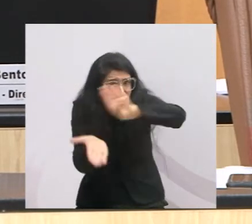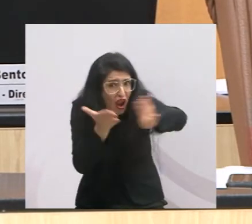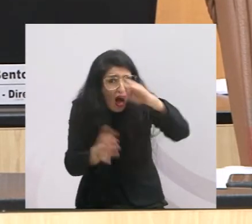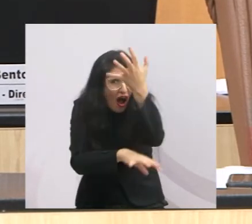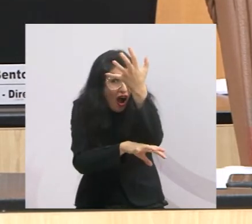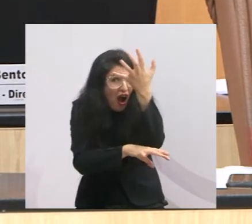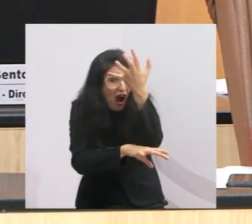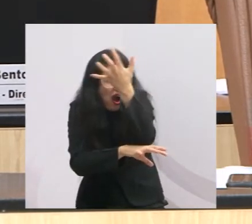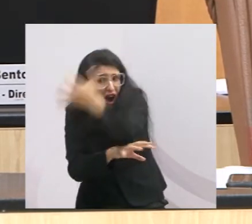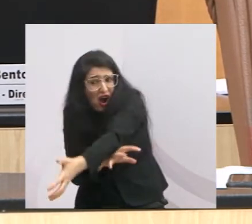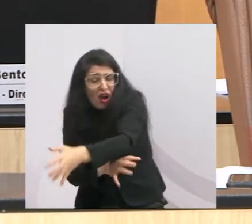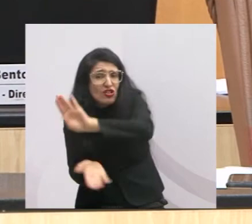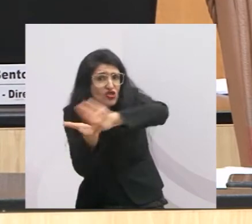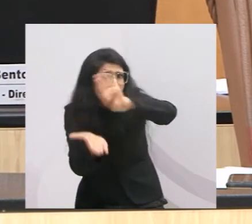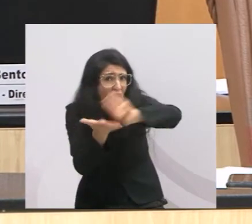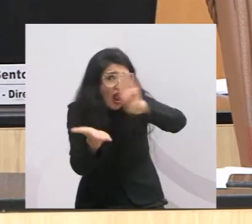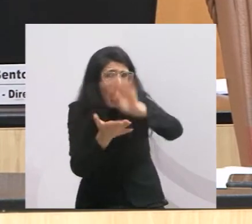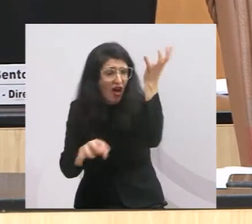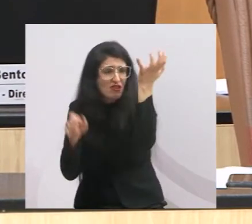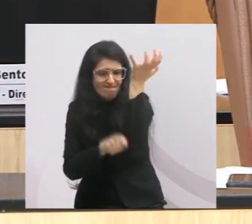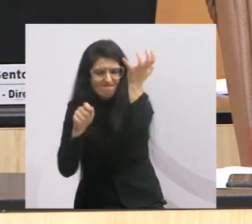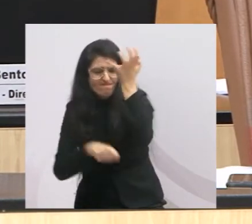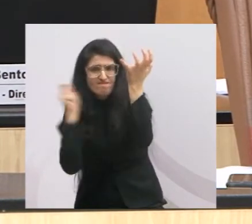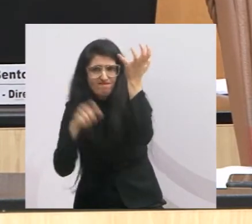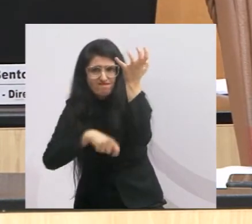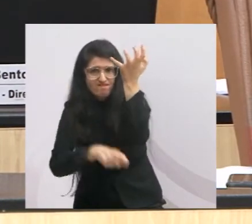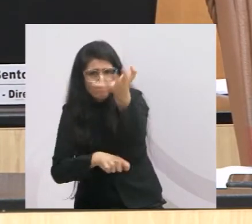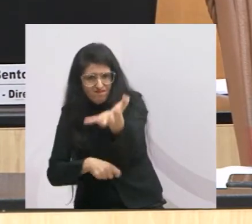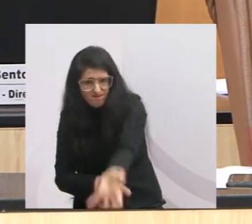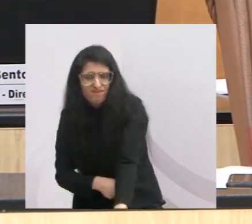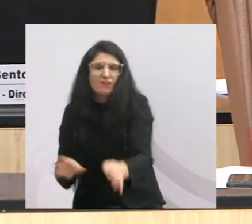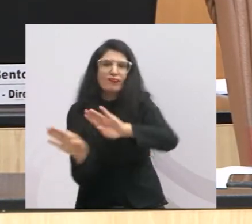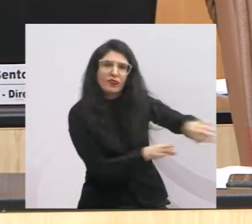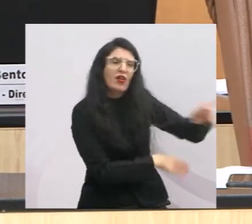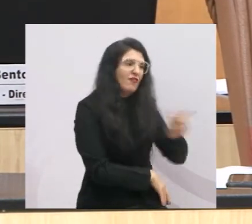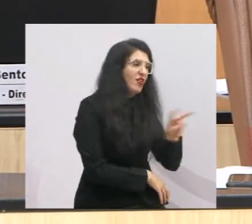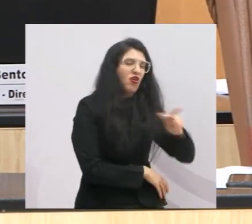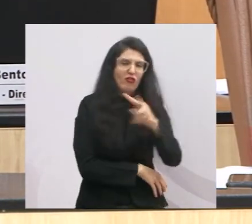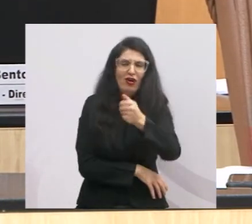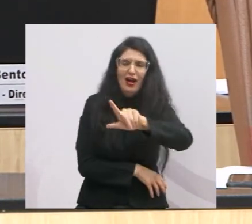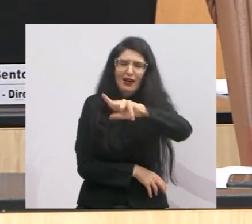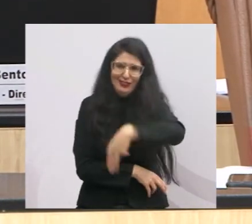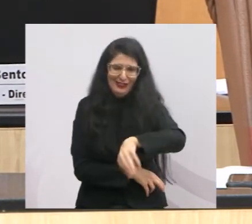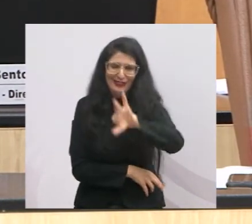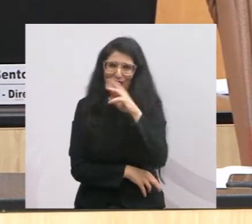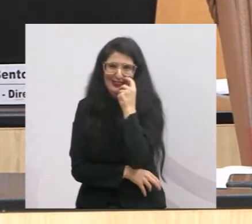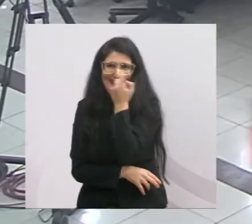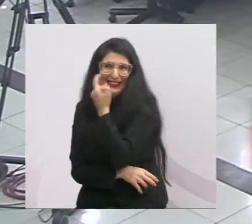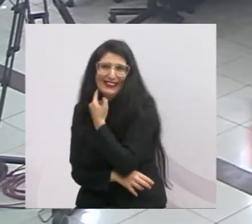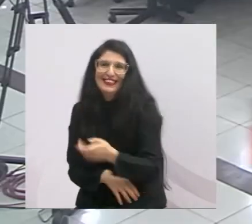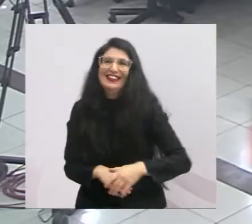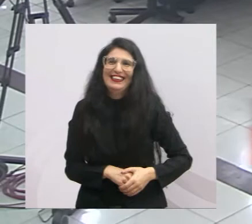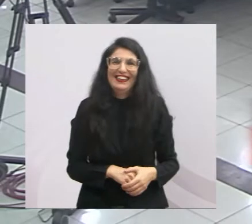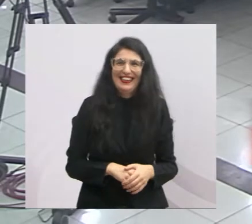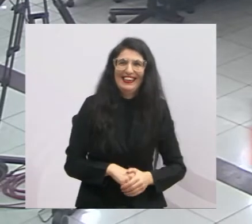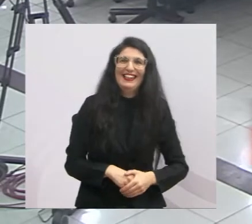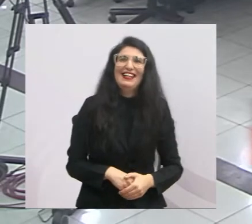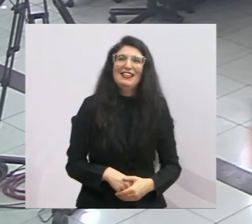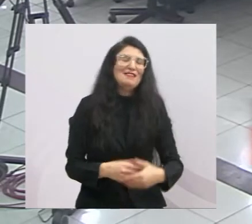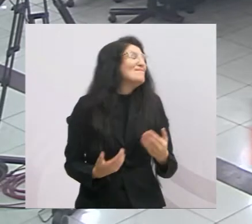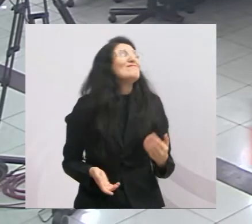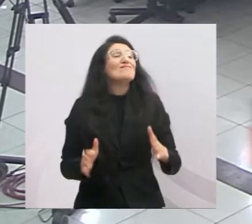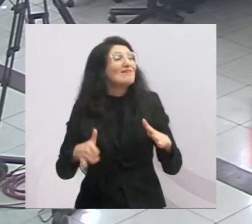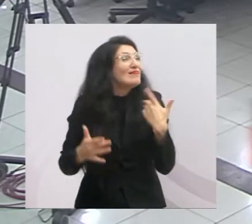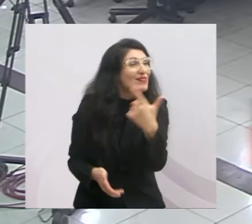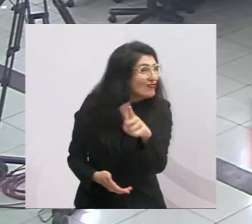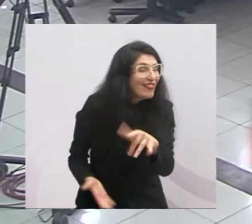número 460. A EDP solicitando a troca de postes de madeira existente na Rua Alemanha, em frente ao número 12, no Jardim Califórnia,